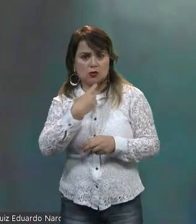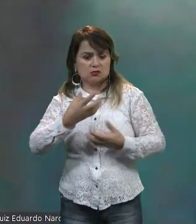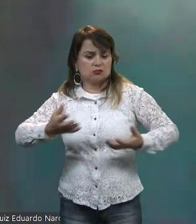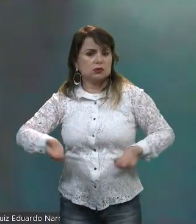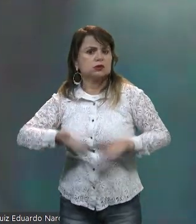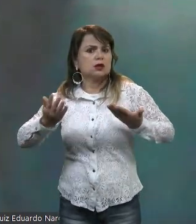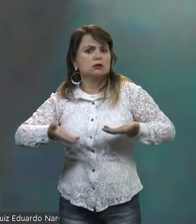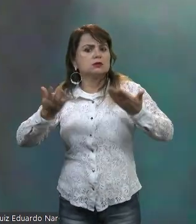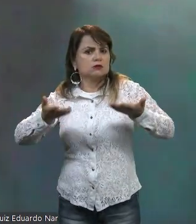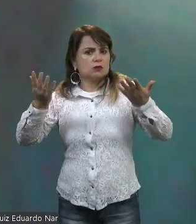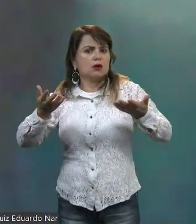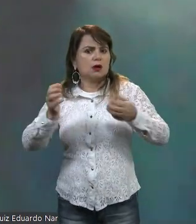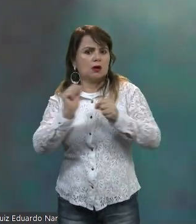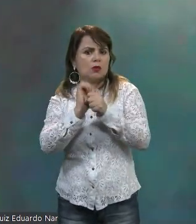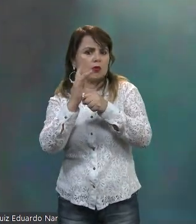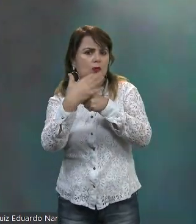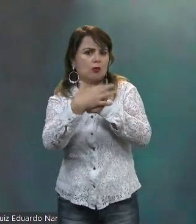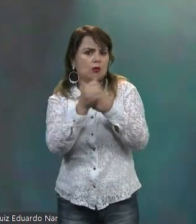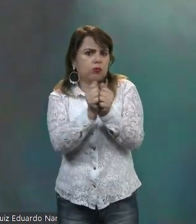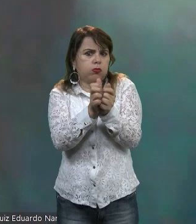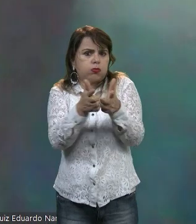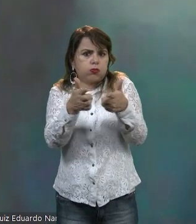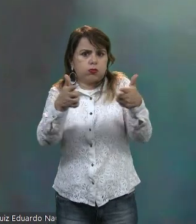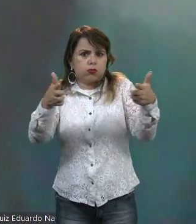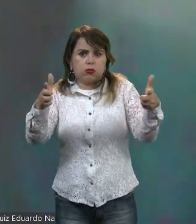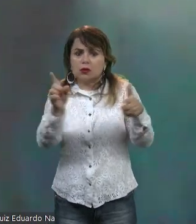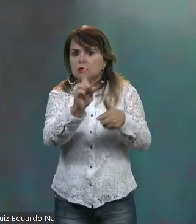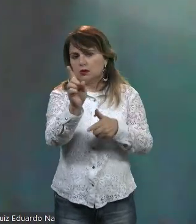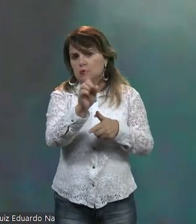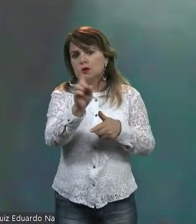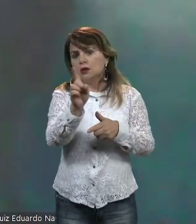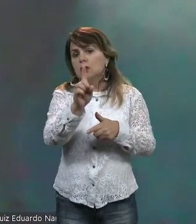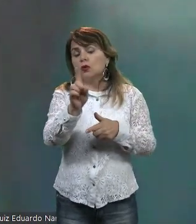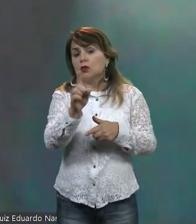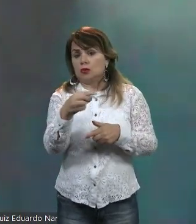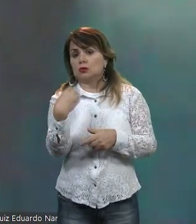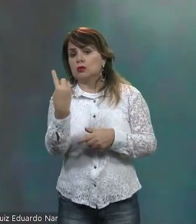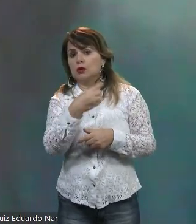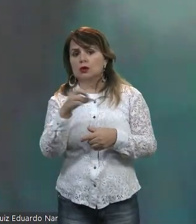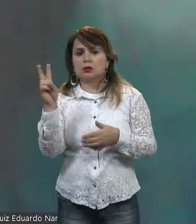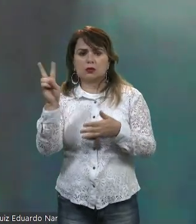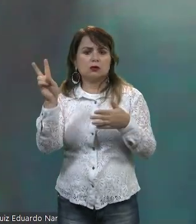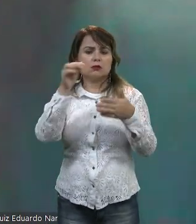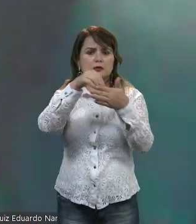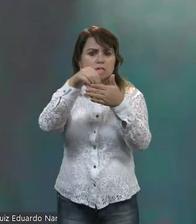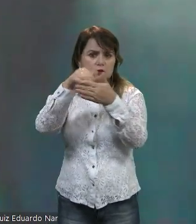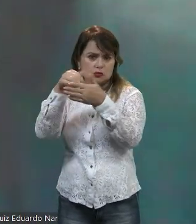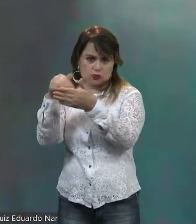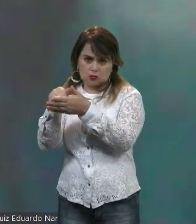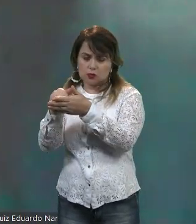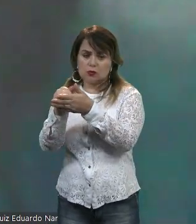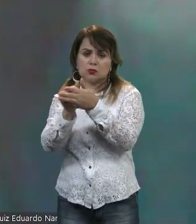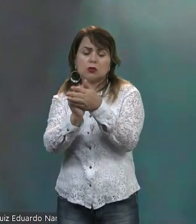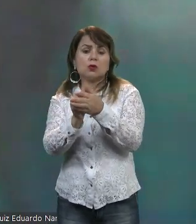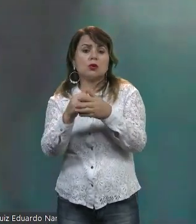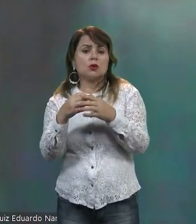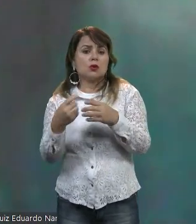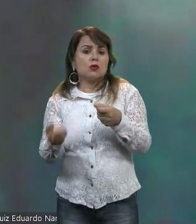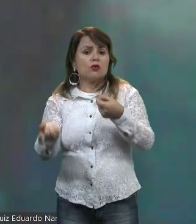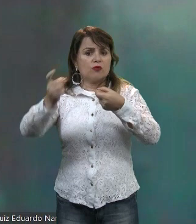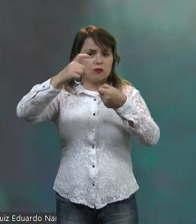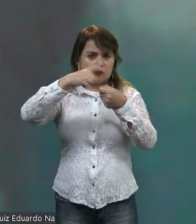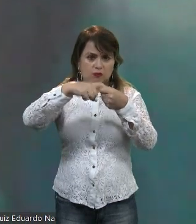à proliferação da doença. O que nós votamos foi uma volta para